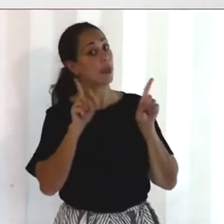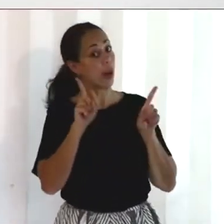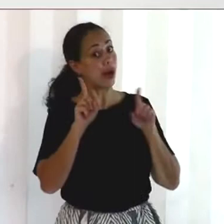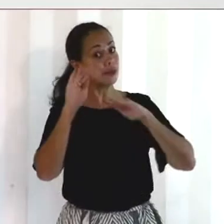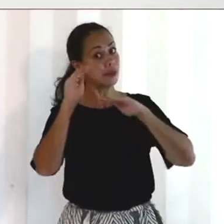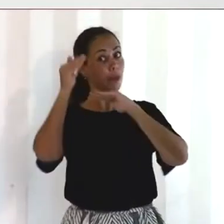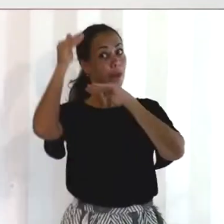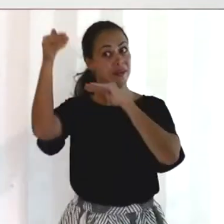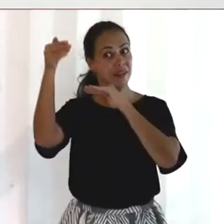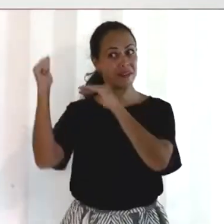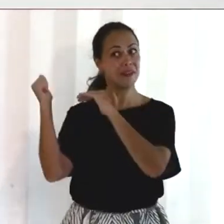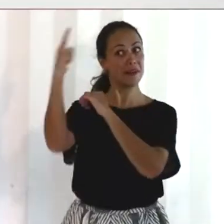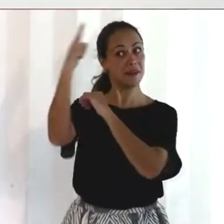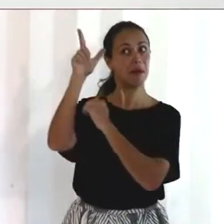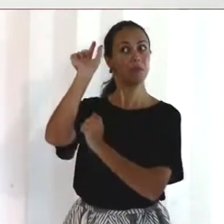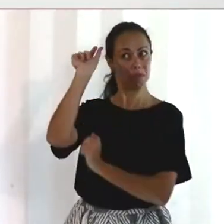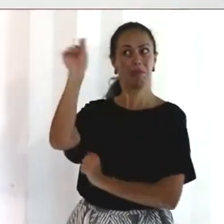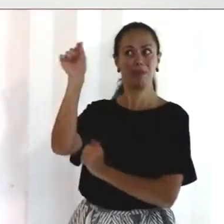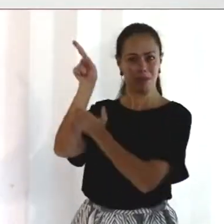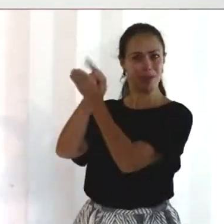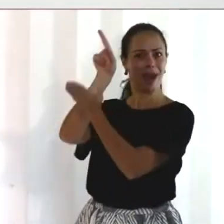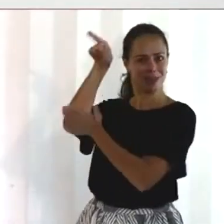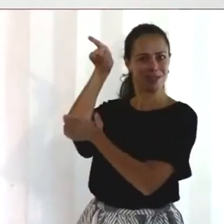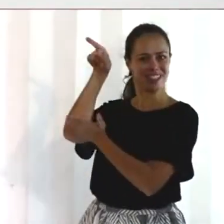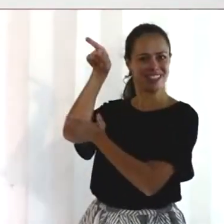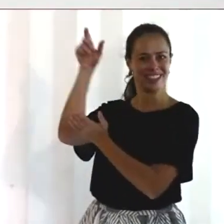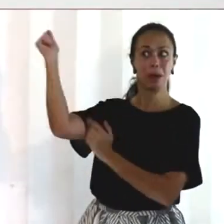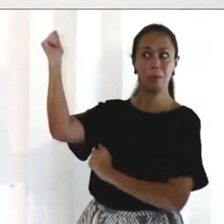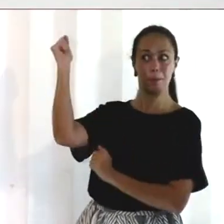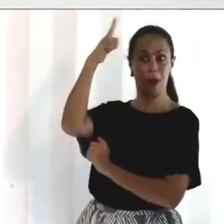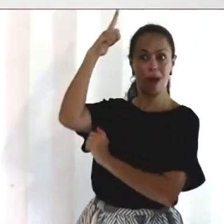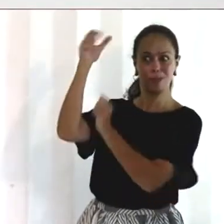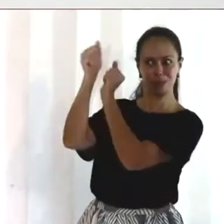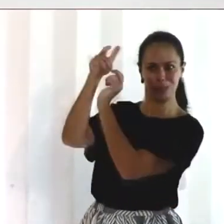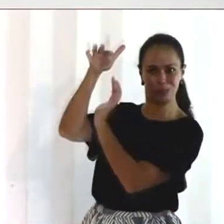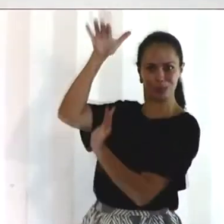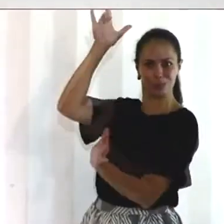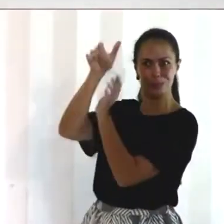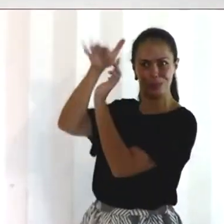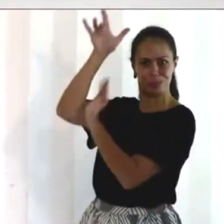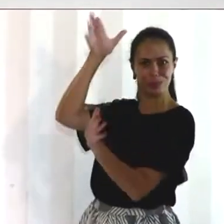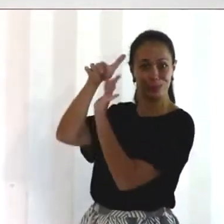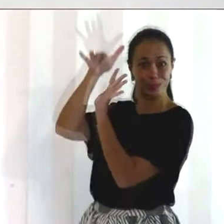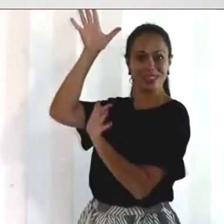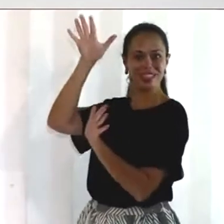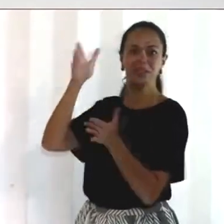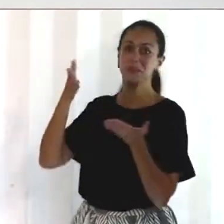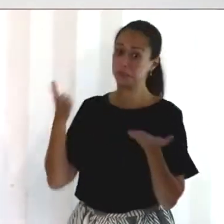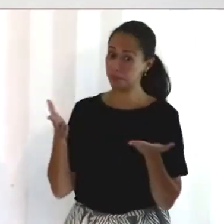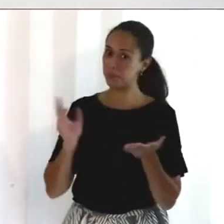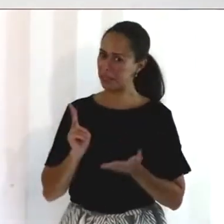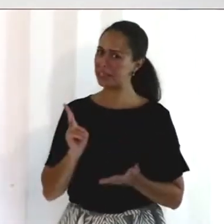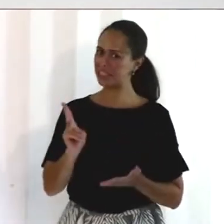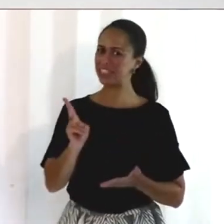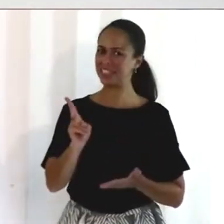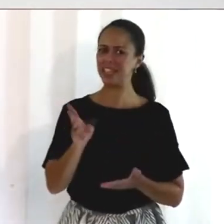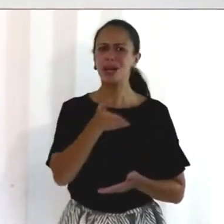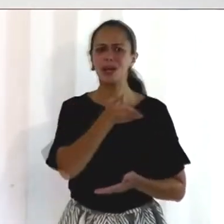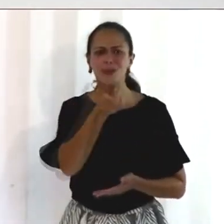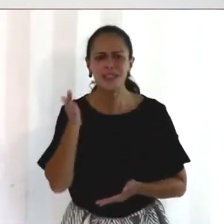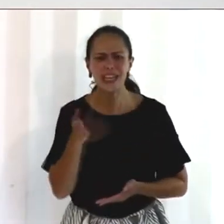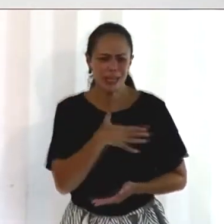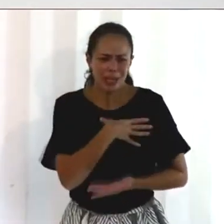Então, crianças, sejam crentes alegres, sejam filhos cristãos alegres dentro das suas